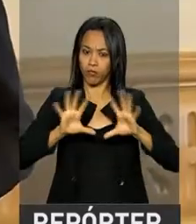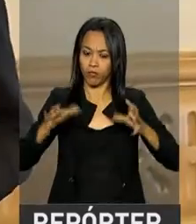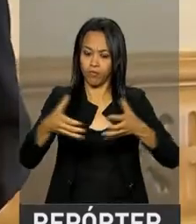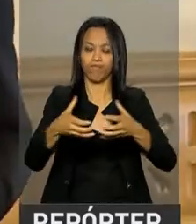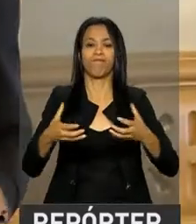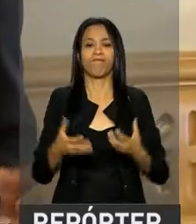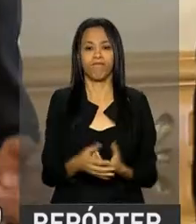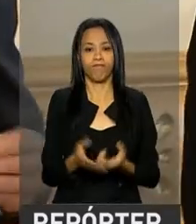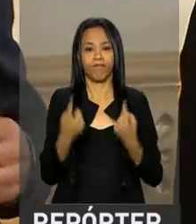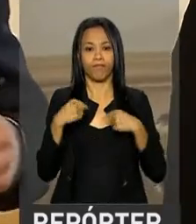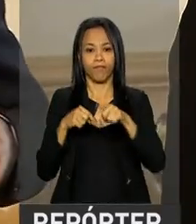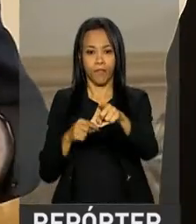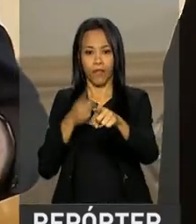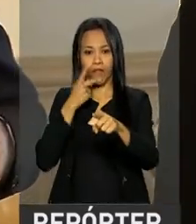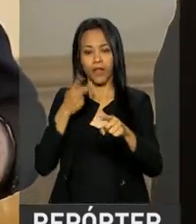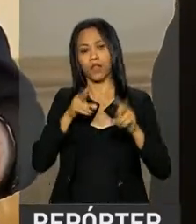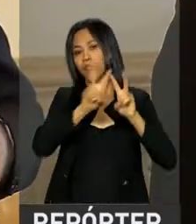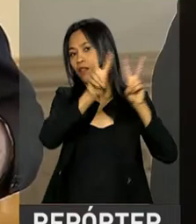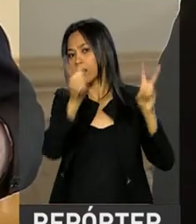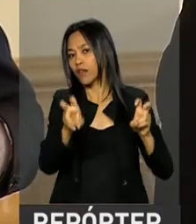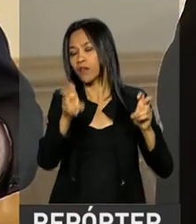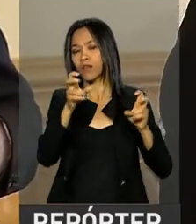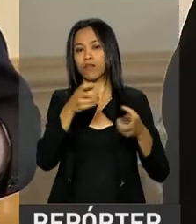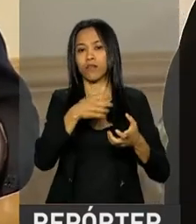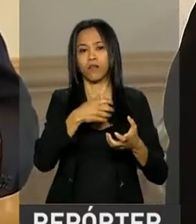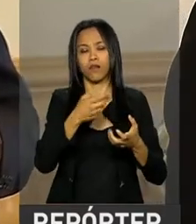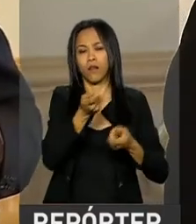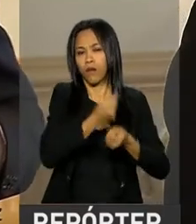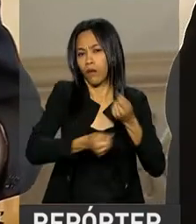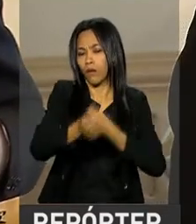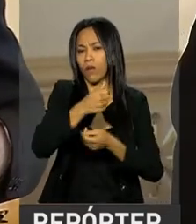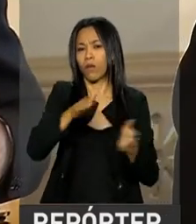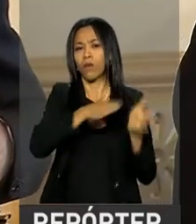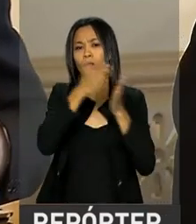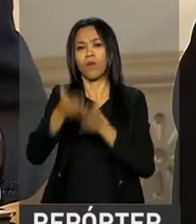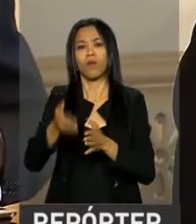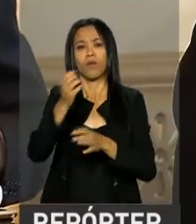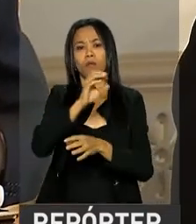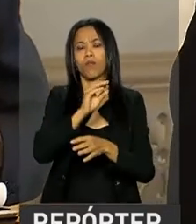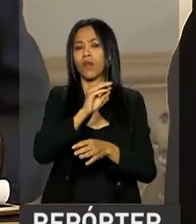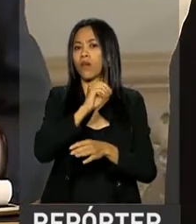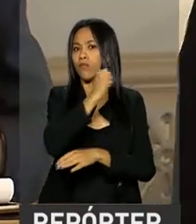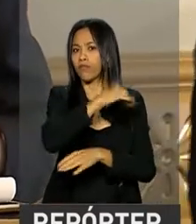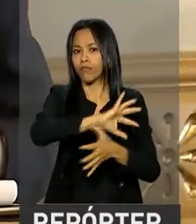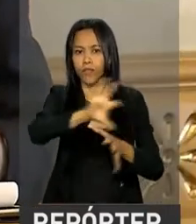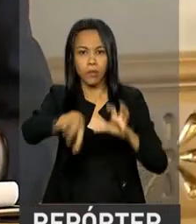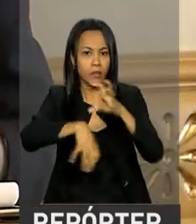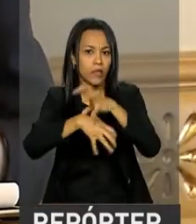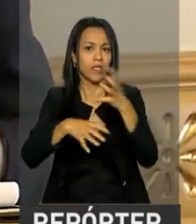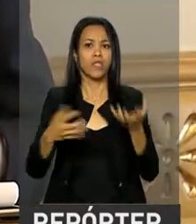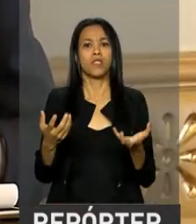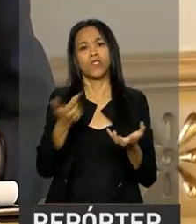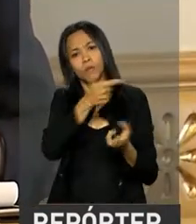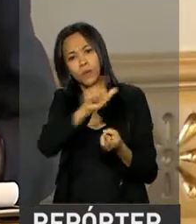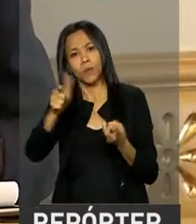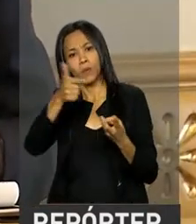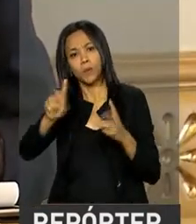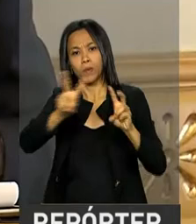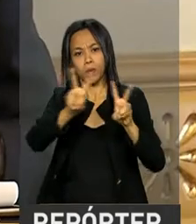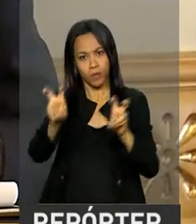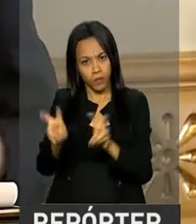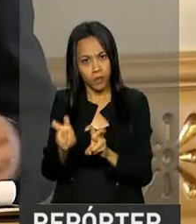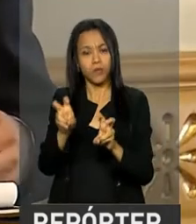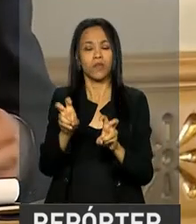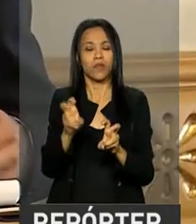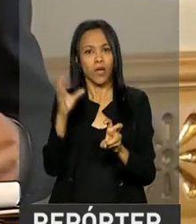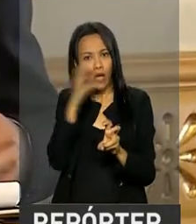Temas como cooperação econômica, meio ambiente e até o diálogo político de natureza internacional foram tratados, ainda